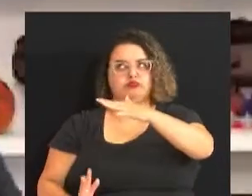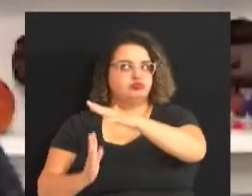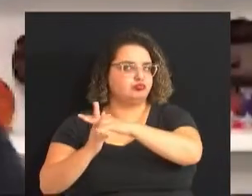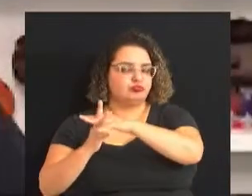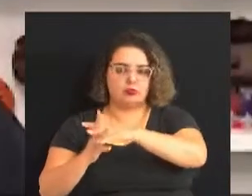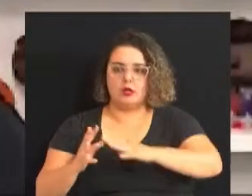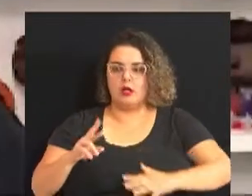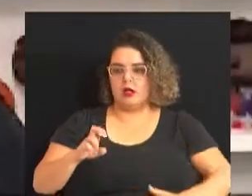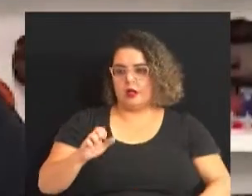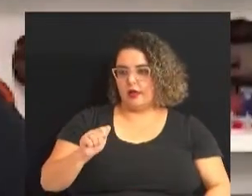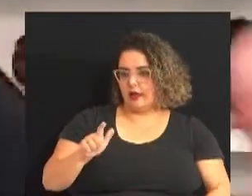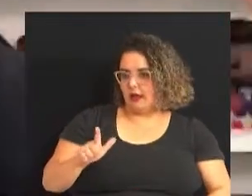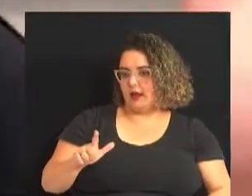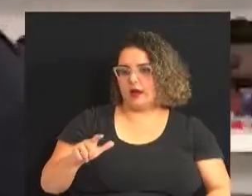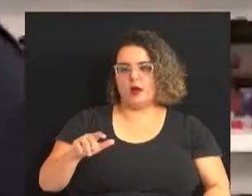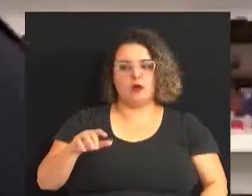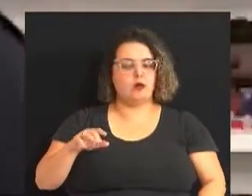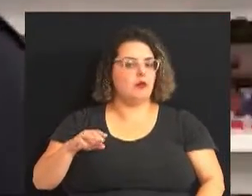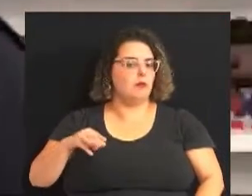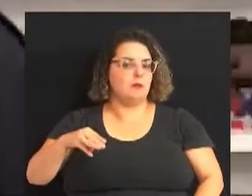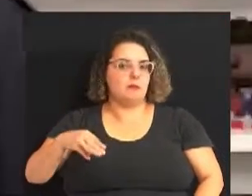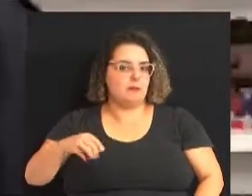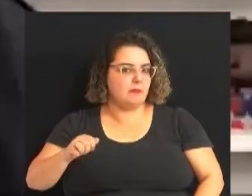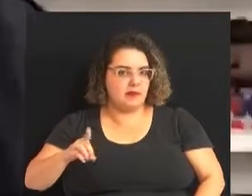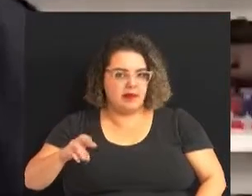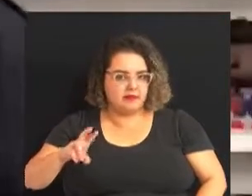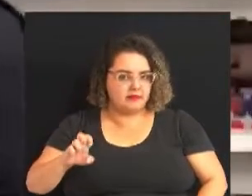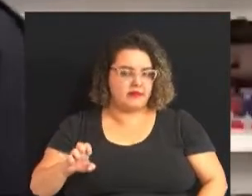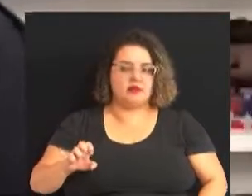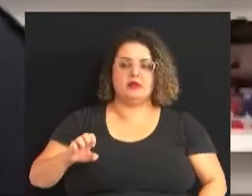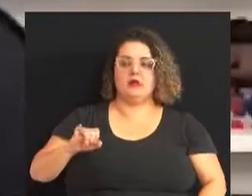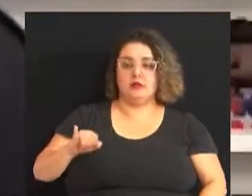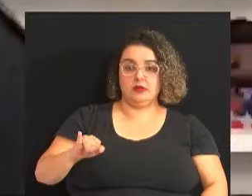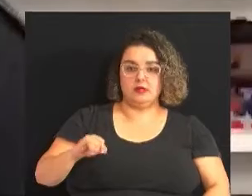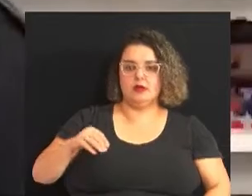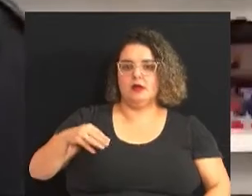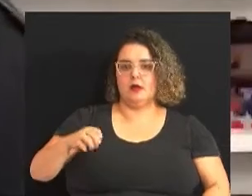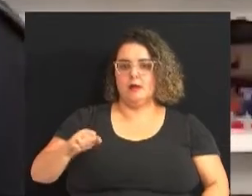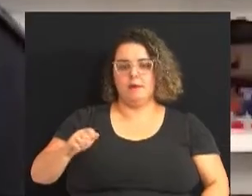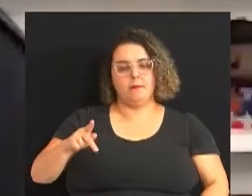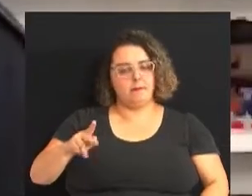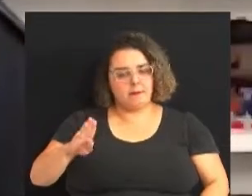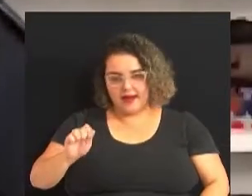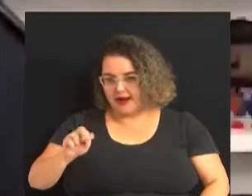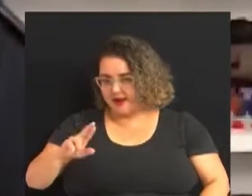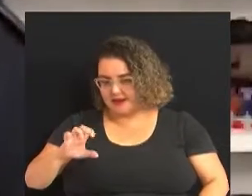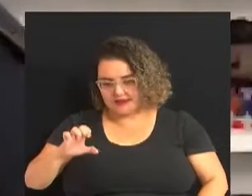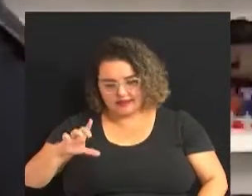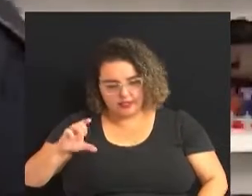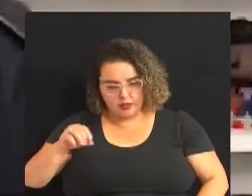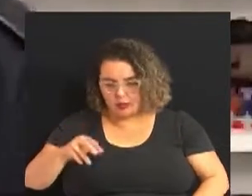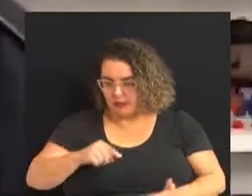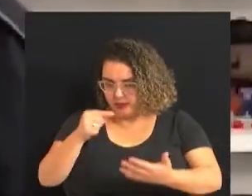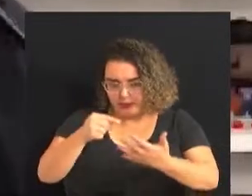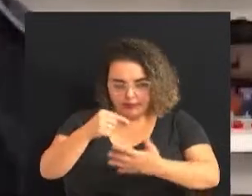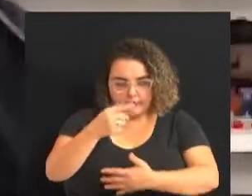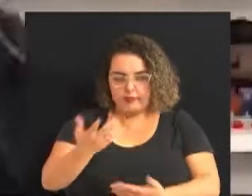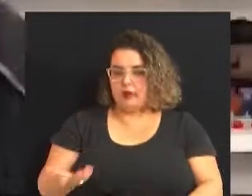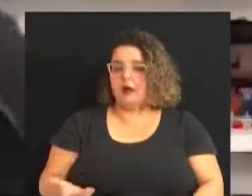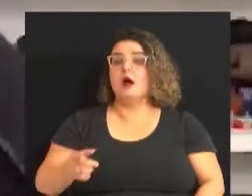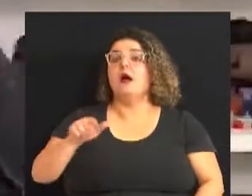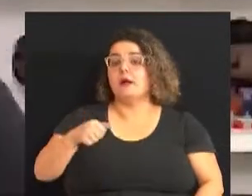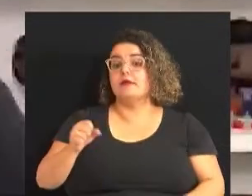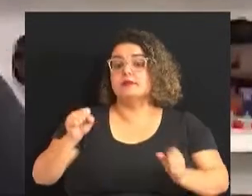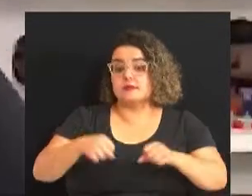Madrid, Barcelona, Baskonia, Valência, e você tem uma evolução e o cara bate campeão e MVP da Liga Espanhola para aí sim chegar